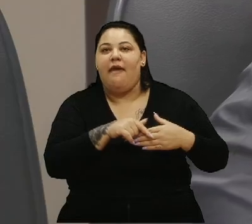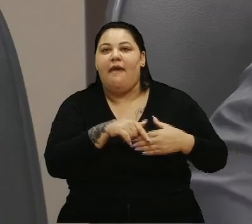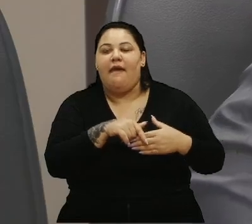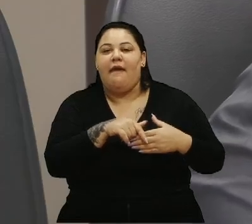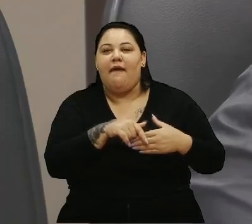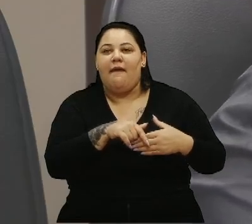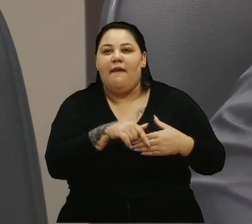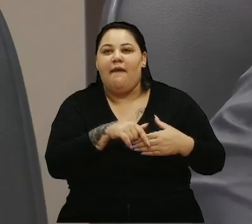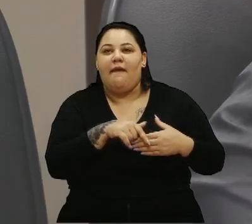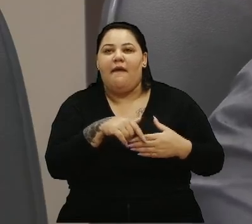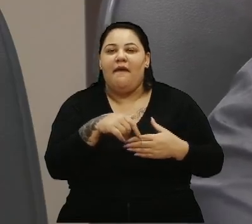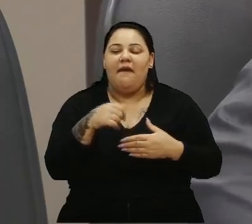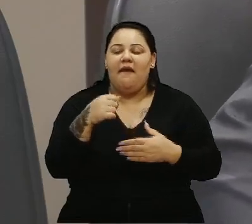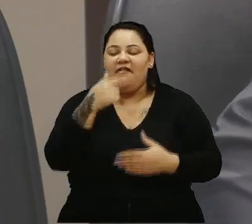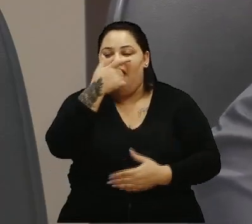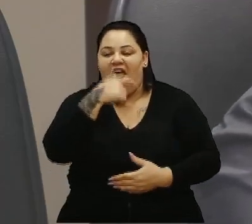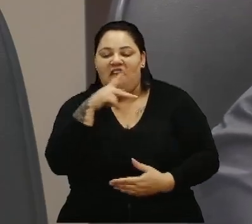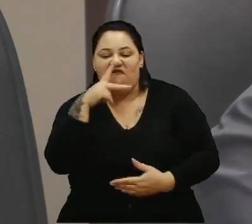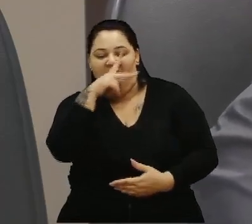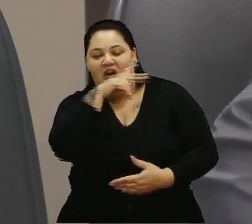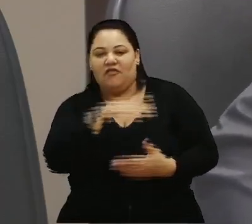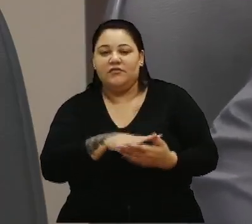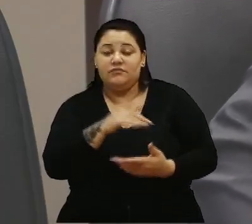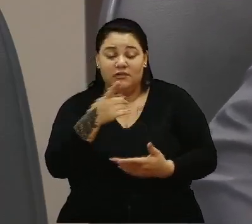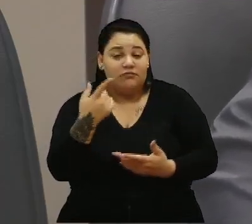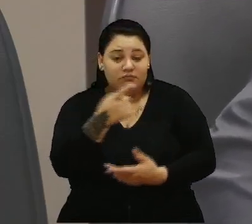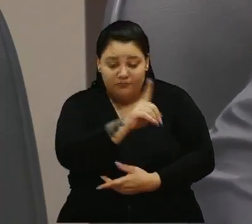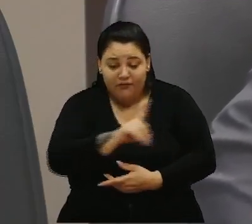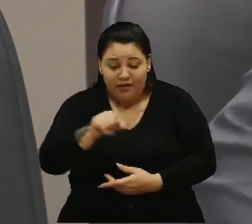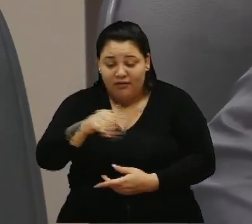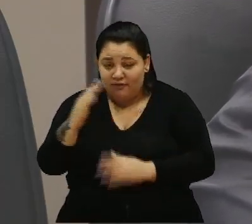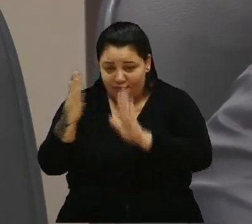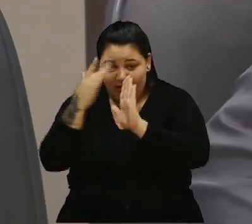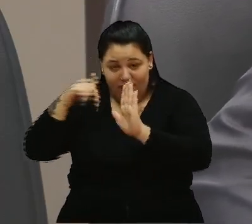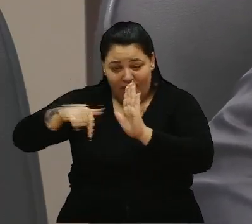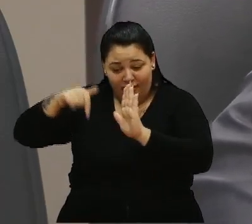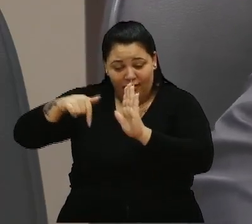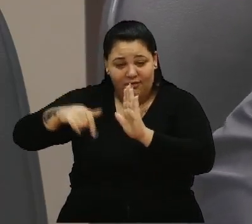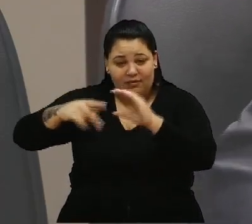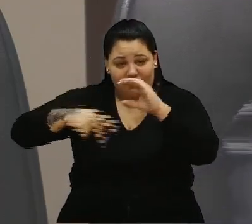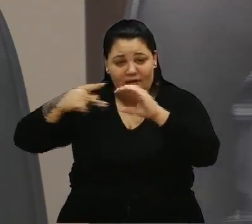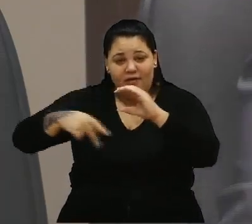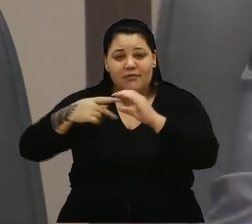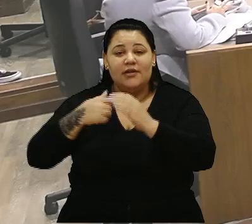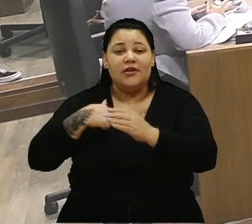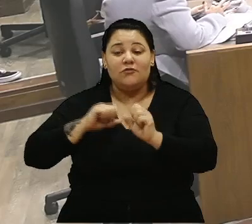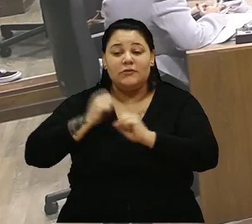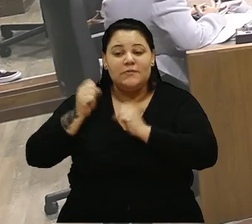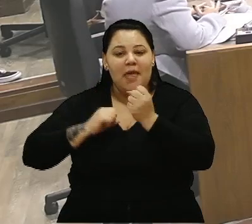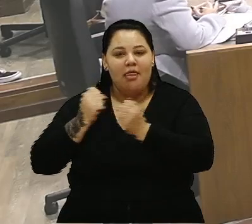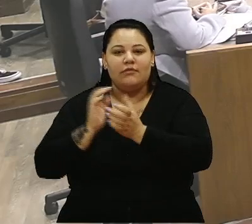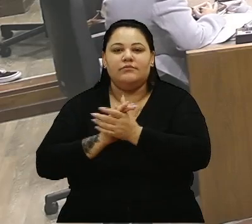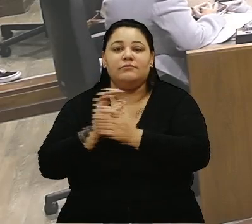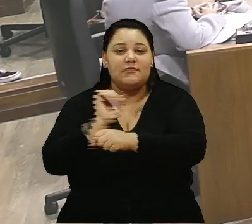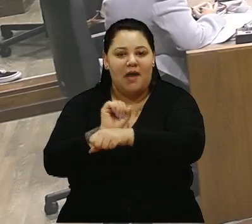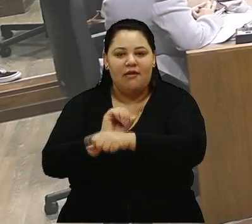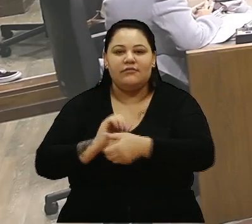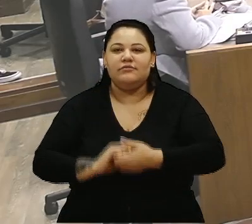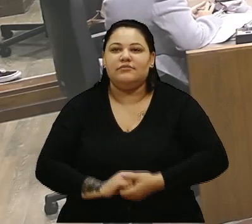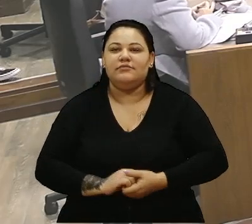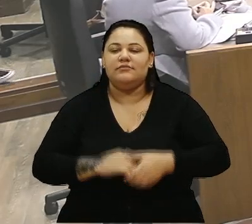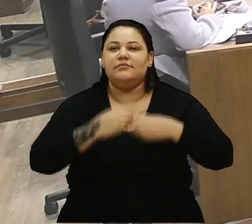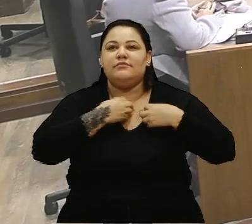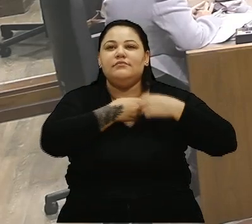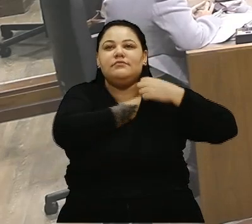espero que eles largam e venham aqui para nos enfrentar, que eu estou ansioso por isso, tá? E aí o povo vai julgar. Muito obrigado. Obrigado, vereador Iago.